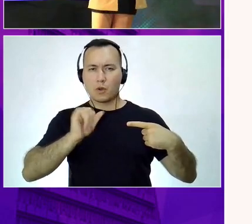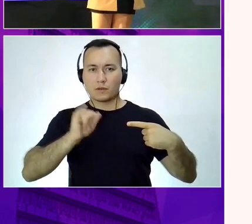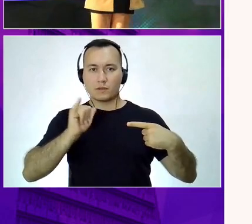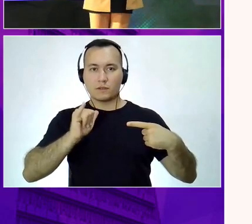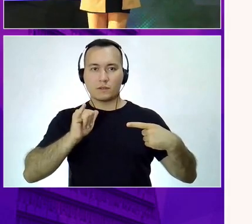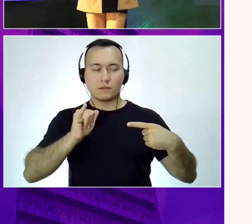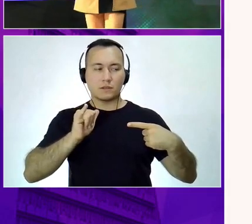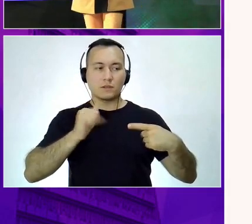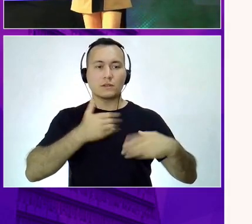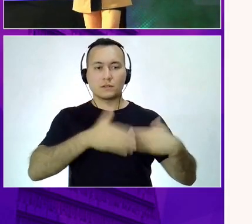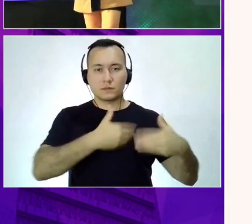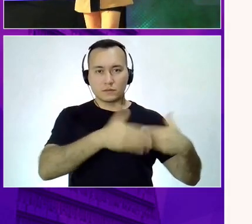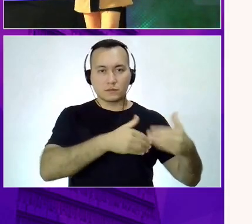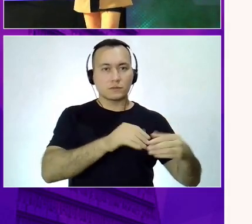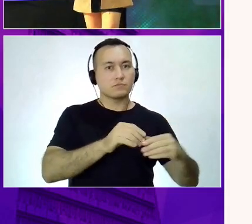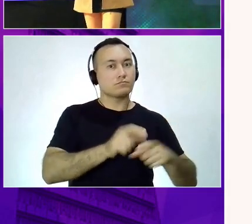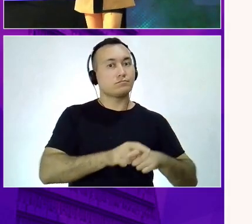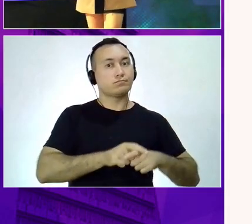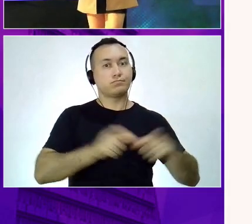sistemas terceiros.